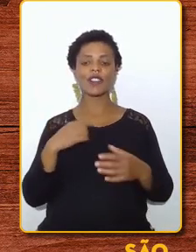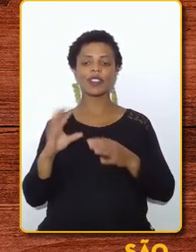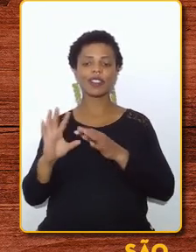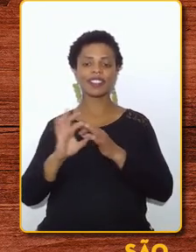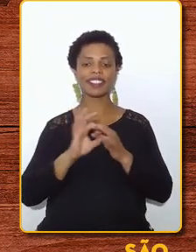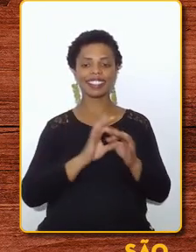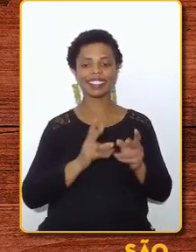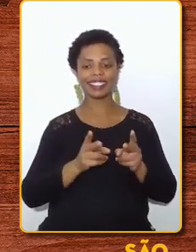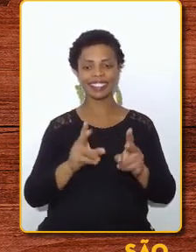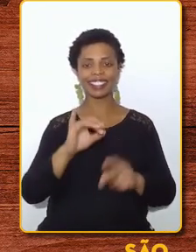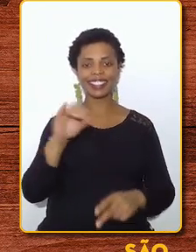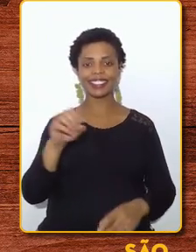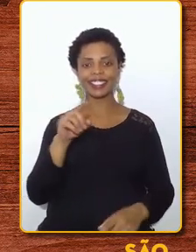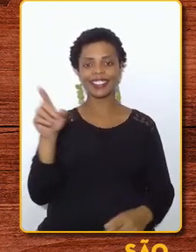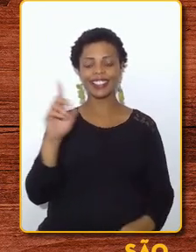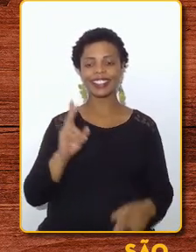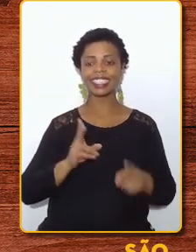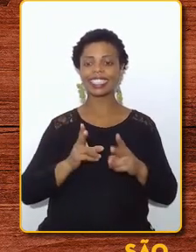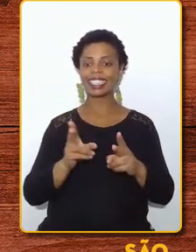aí realmente